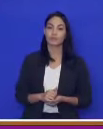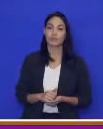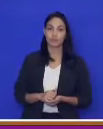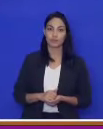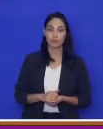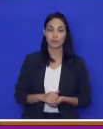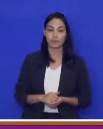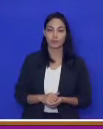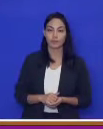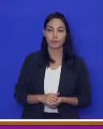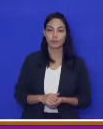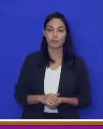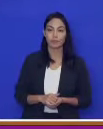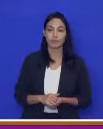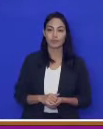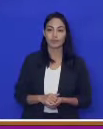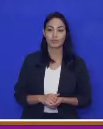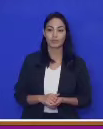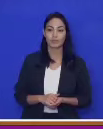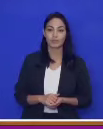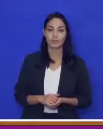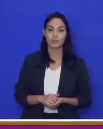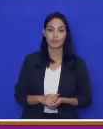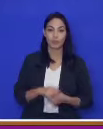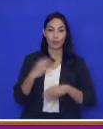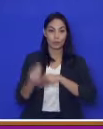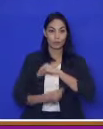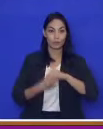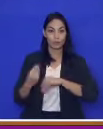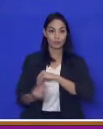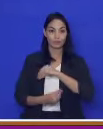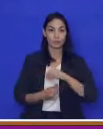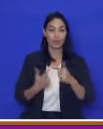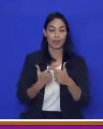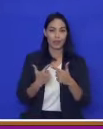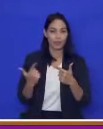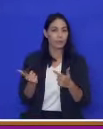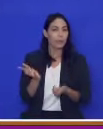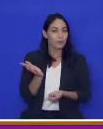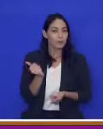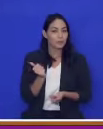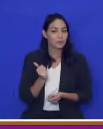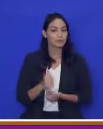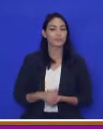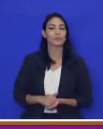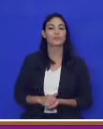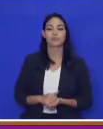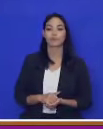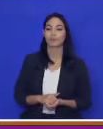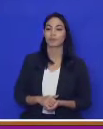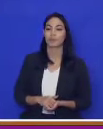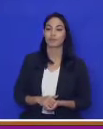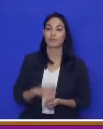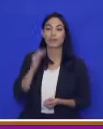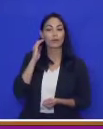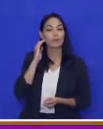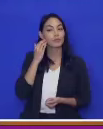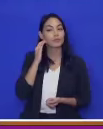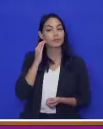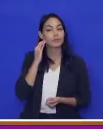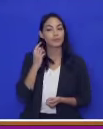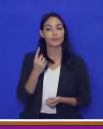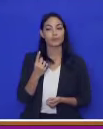Preta 17. O globo girando, você chamando, a sorte chegando. Bola rosa número